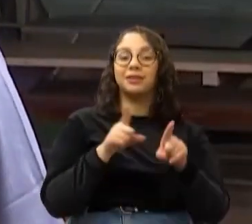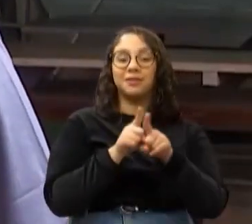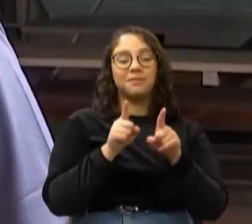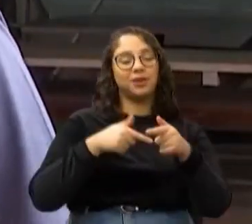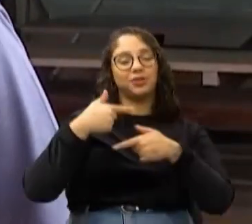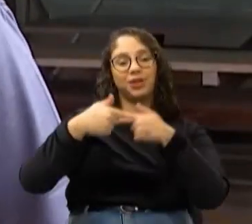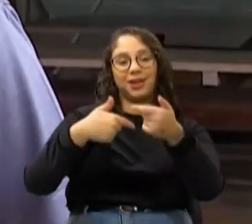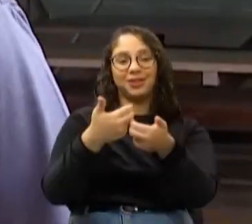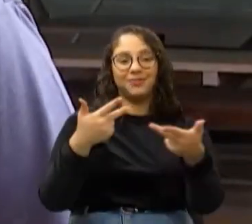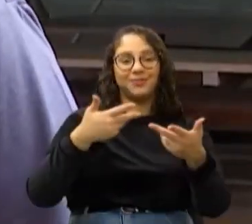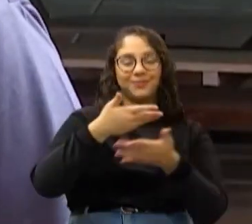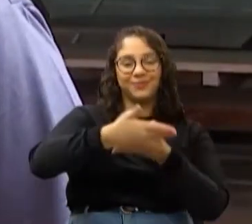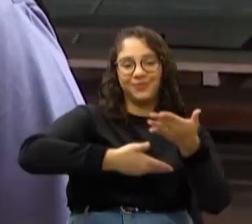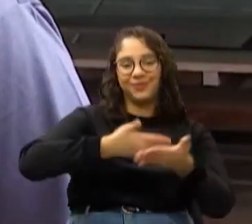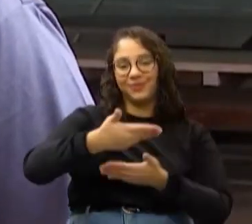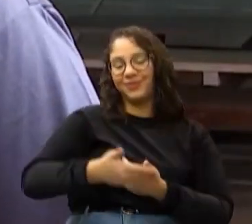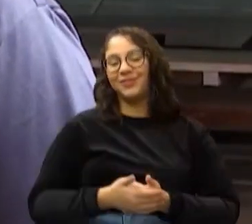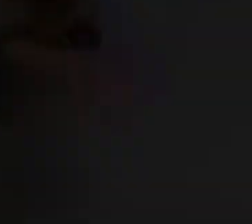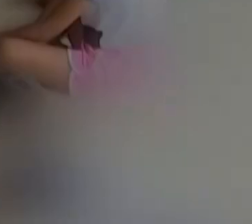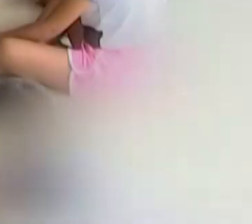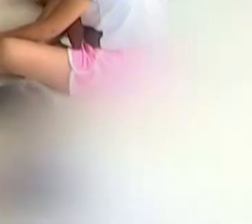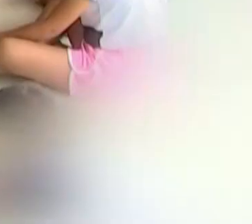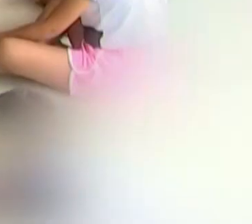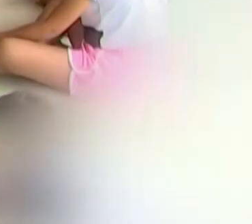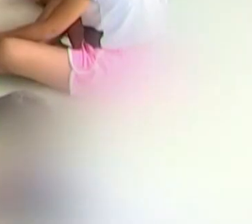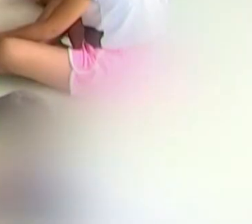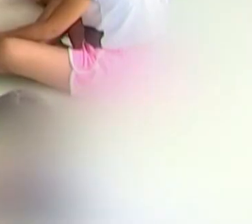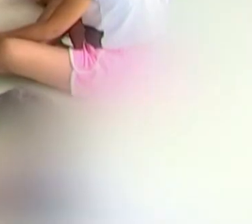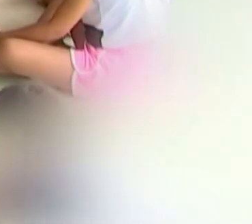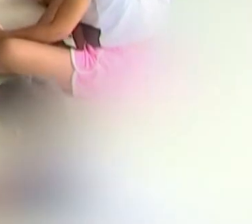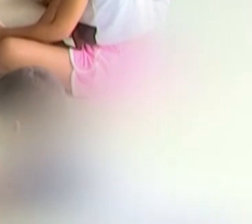de convivência inclusivo e intergeracional.